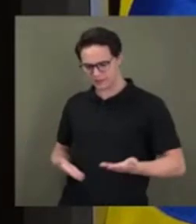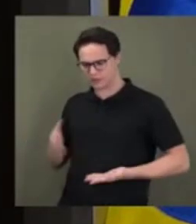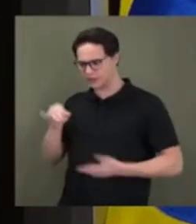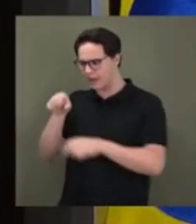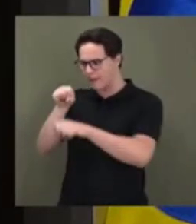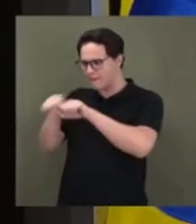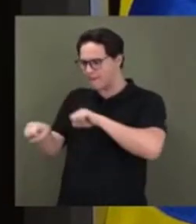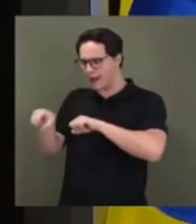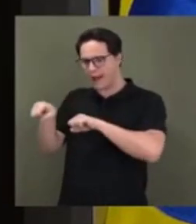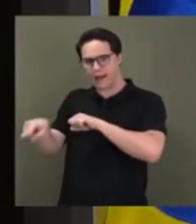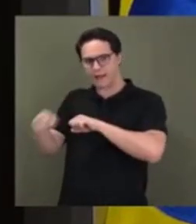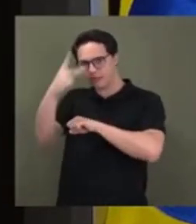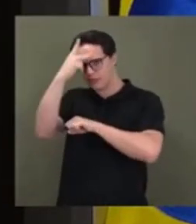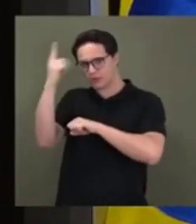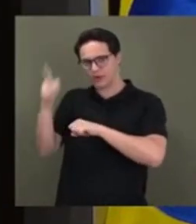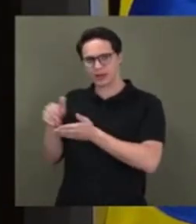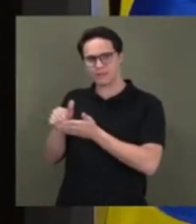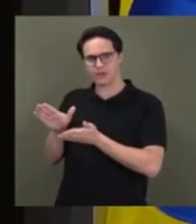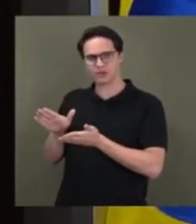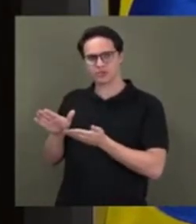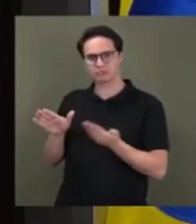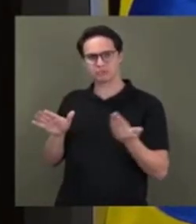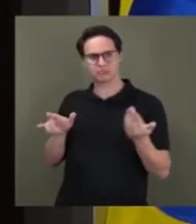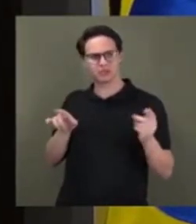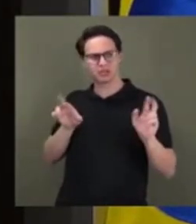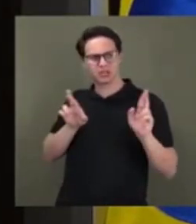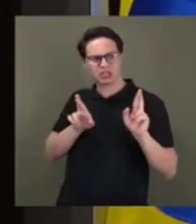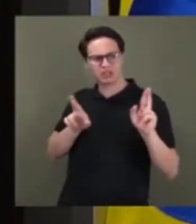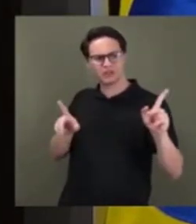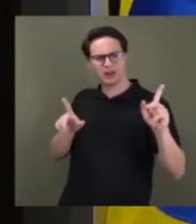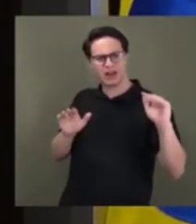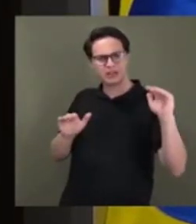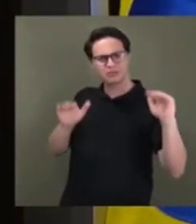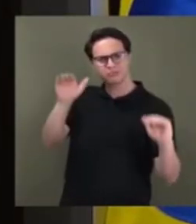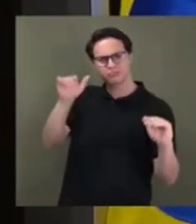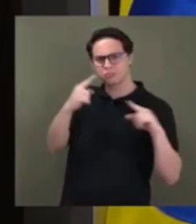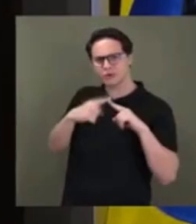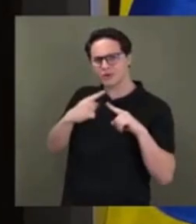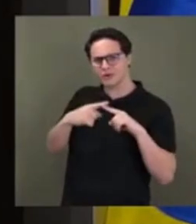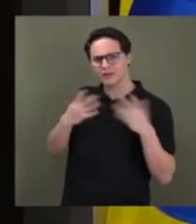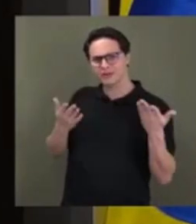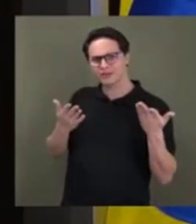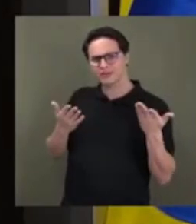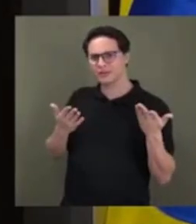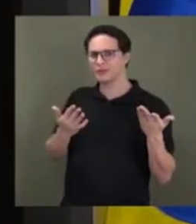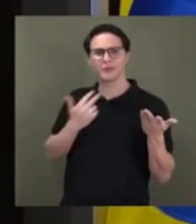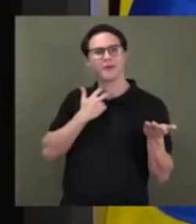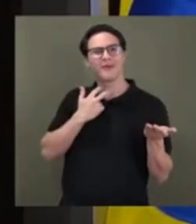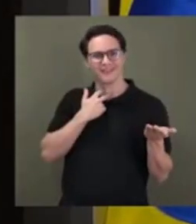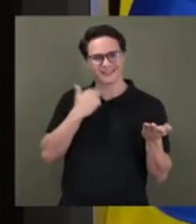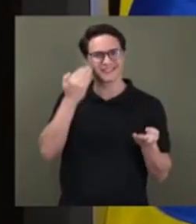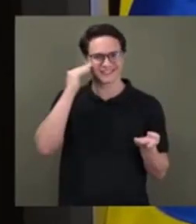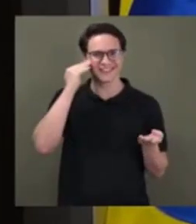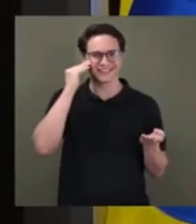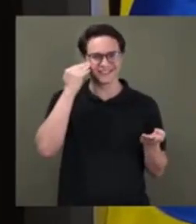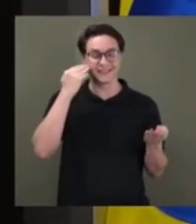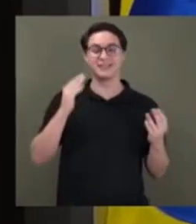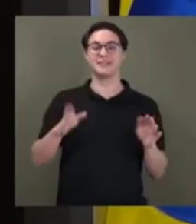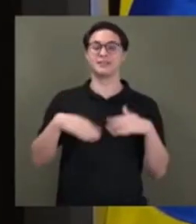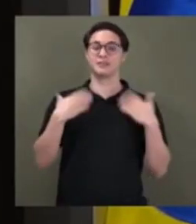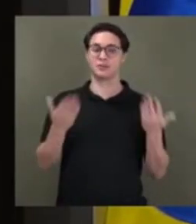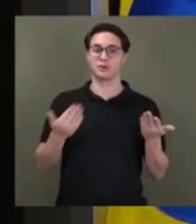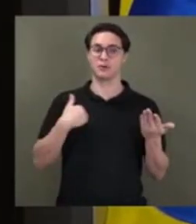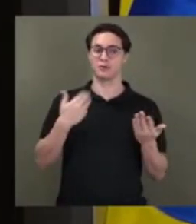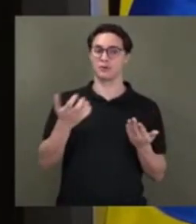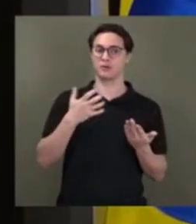na repartição é demitido? Qual a razão dessa desigualação? Nenhuma. E por isso eu quero, senhor